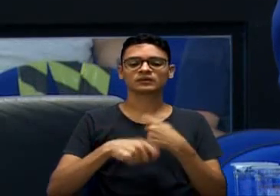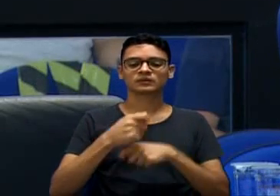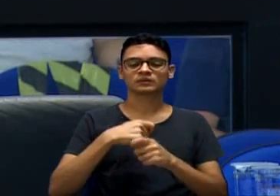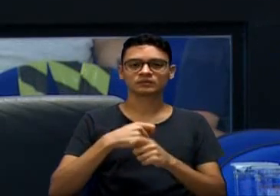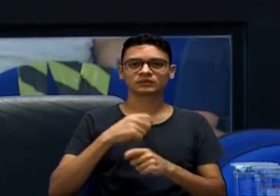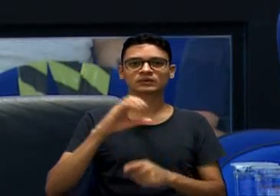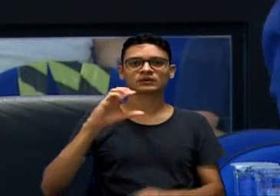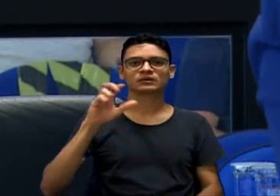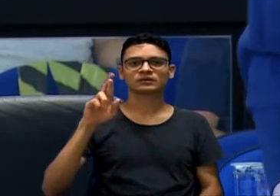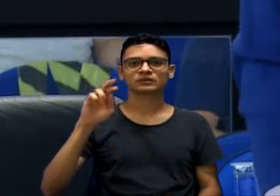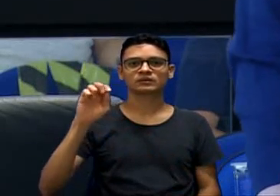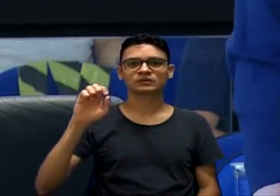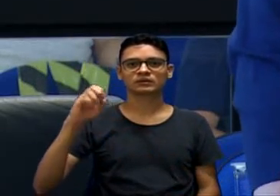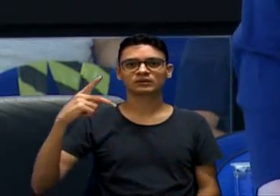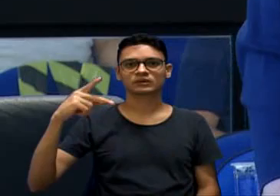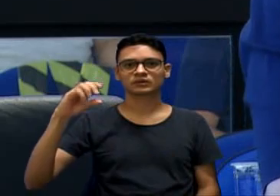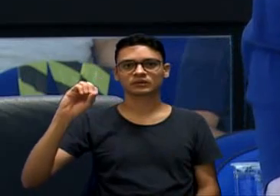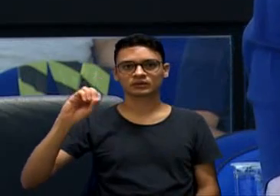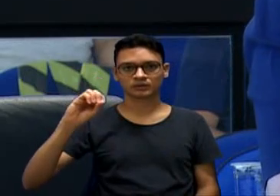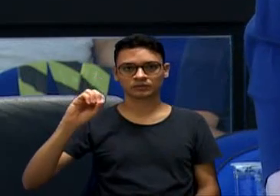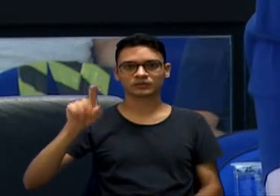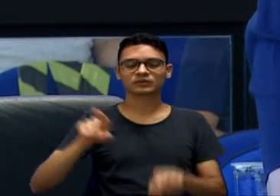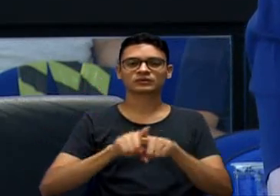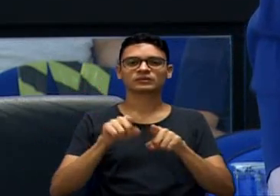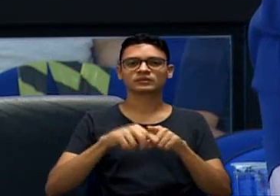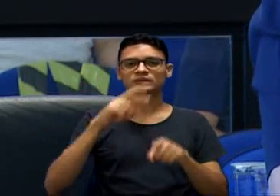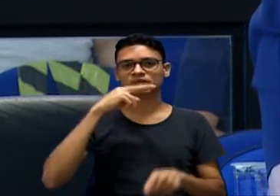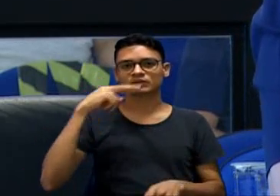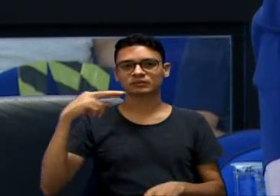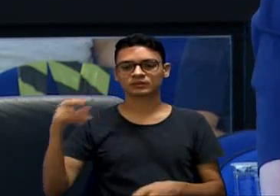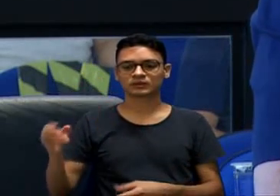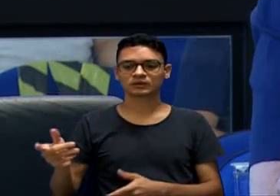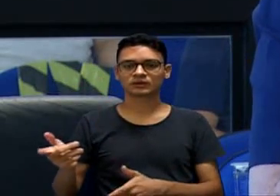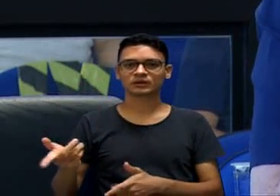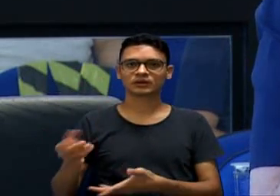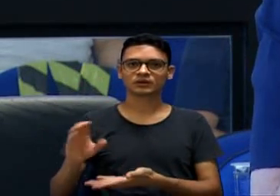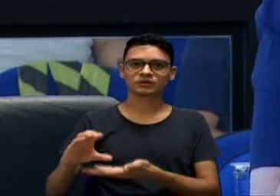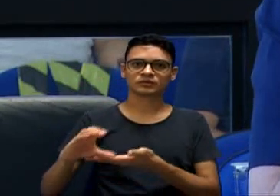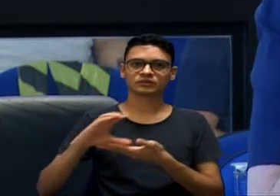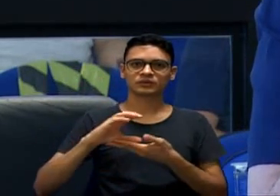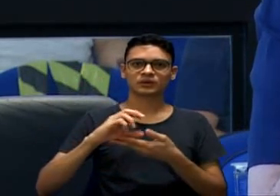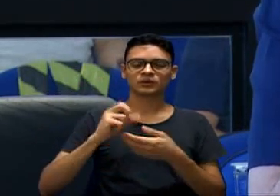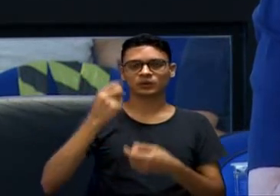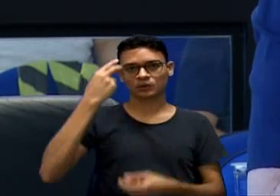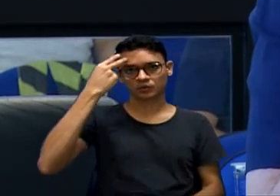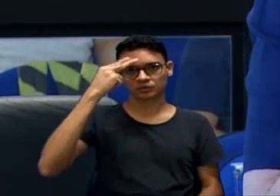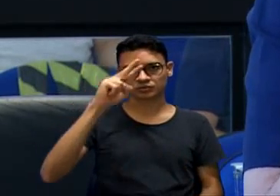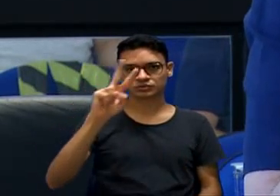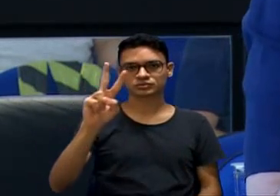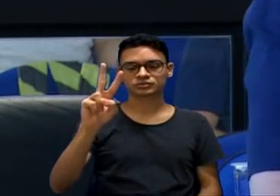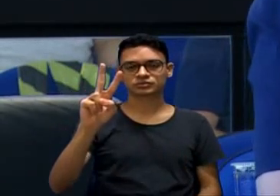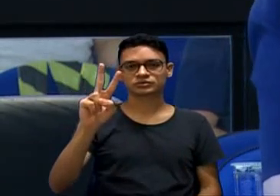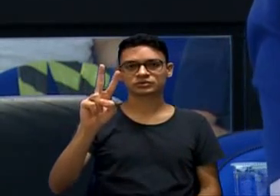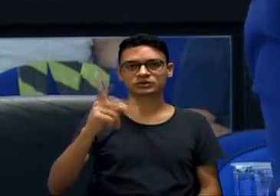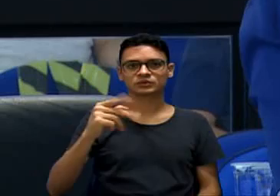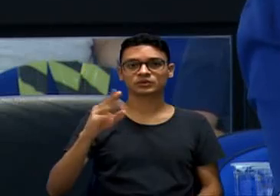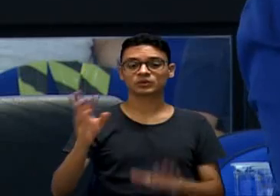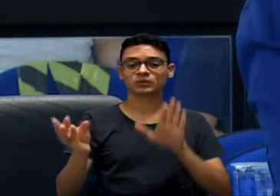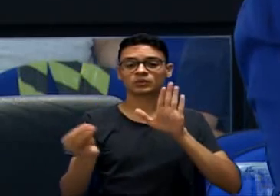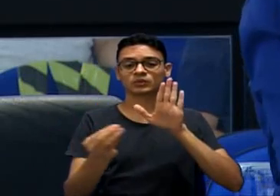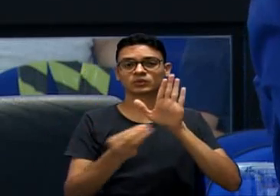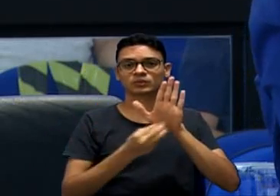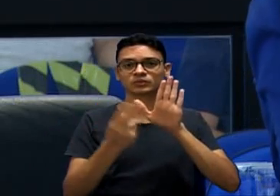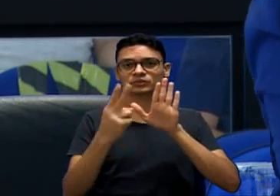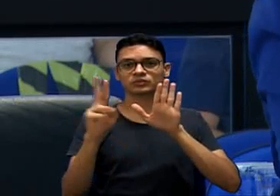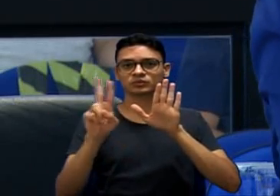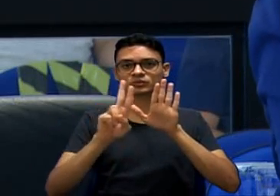prefeito Crespo e o prefeito Manga, que assumiu 2 dias. Então, cita os dois. E